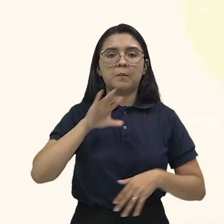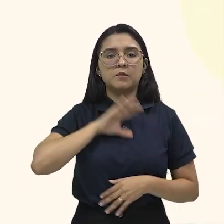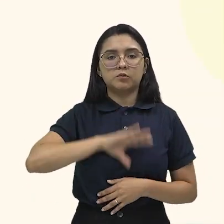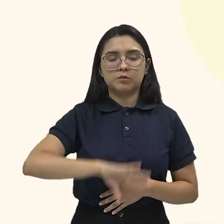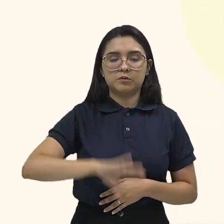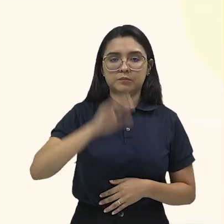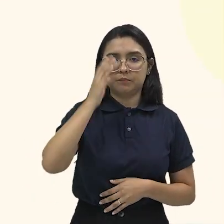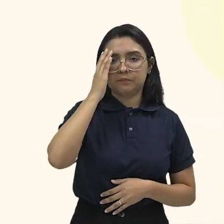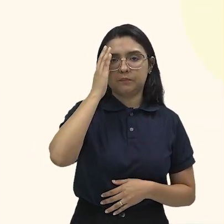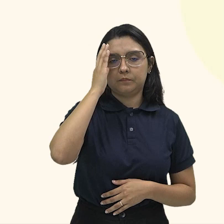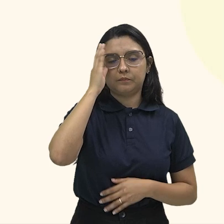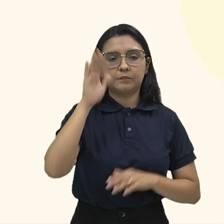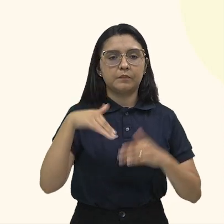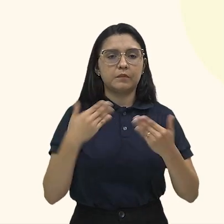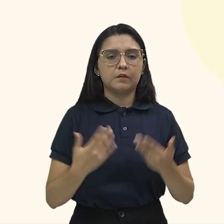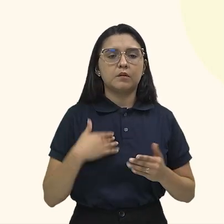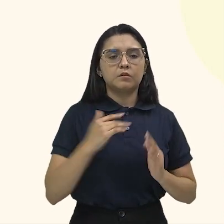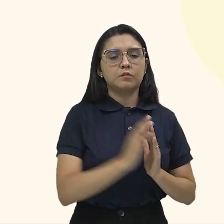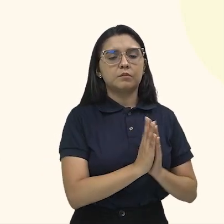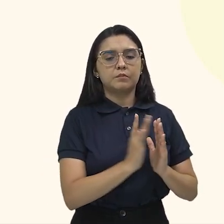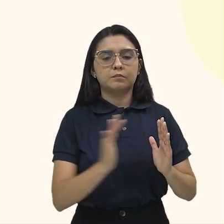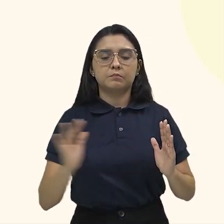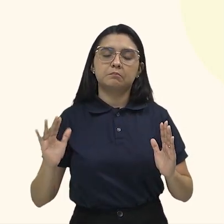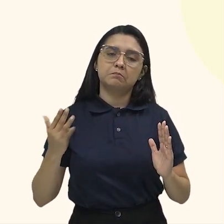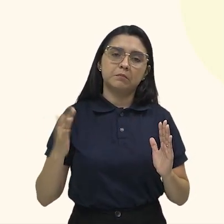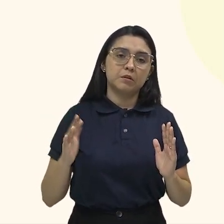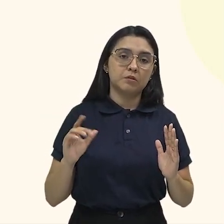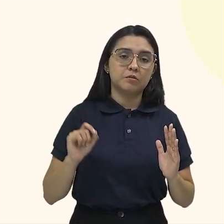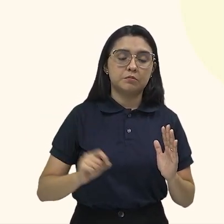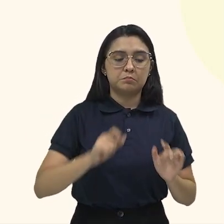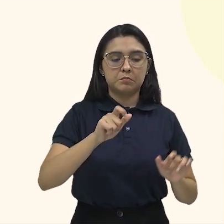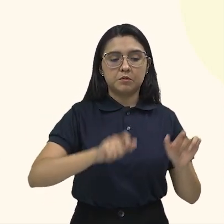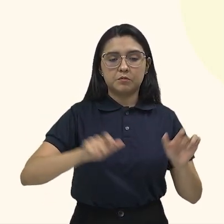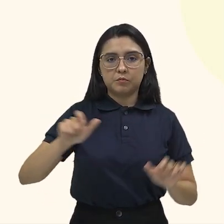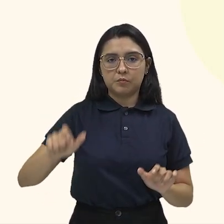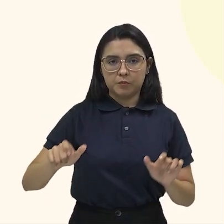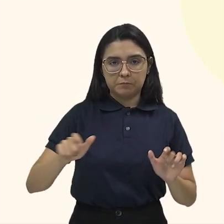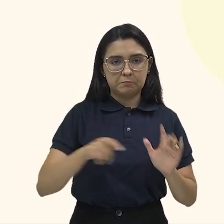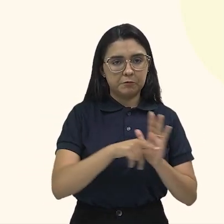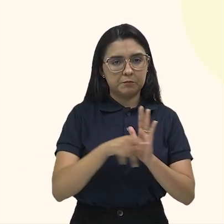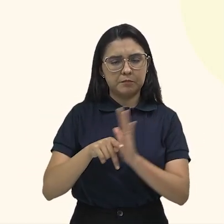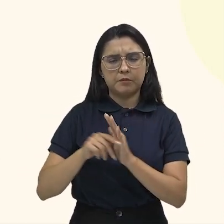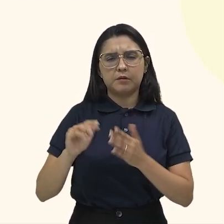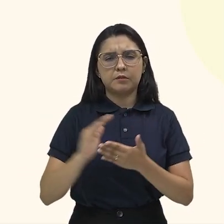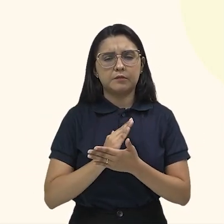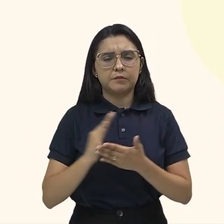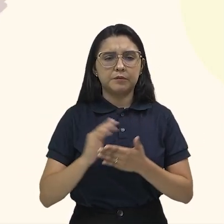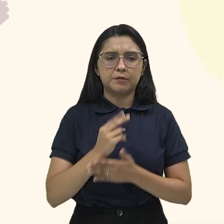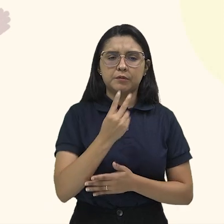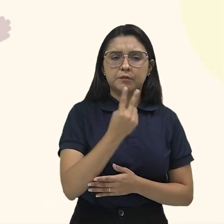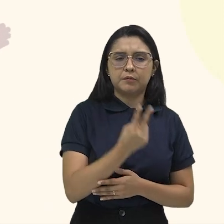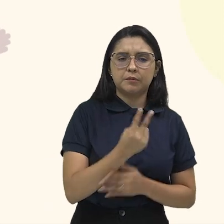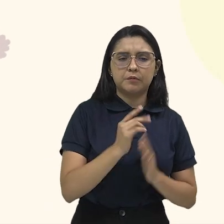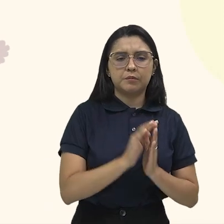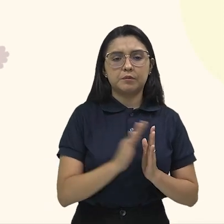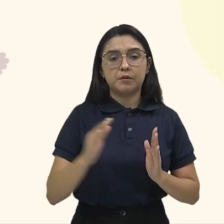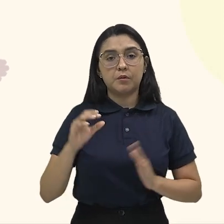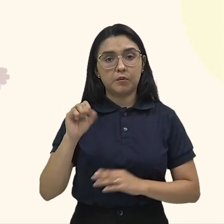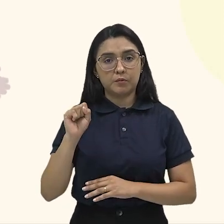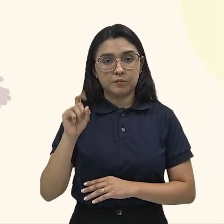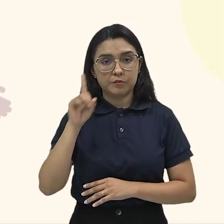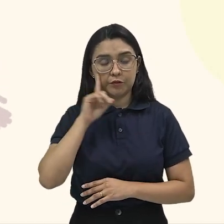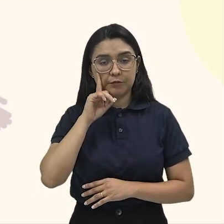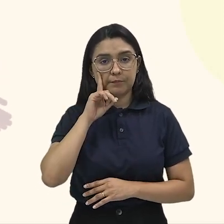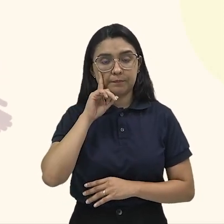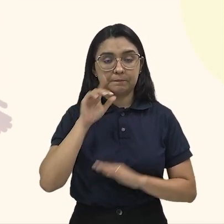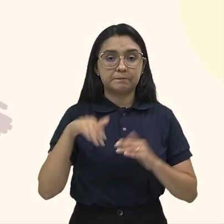menstruação. A duração desse processo pode variar de pessoa para pessoa, geralmente durando de 2 a 8 dias.